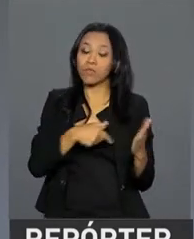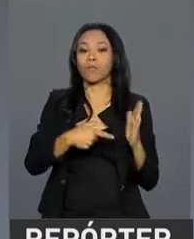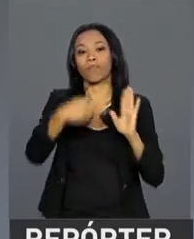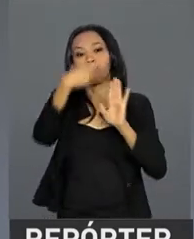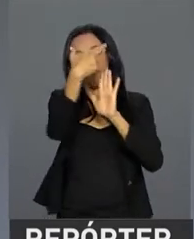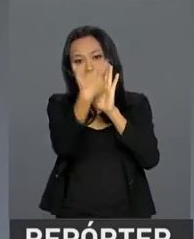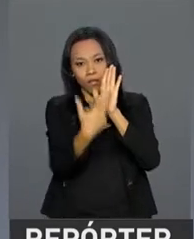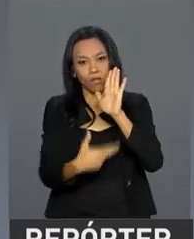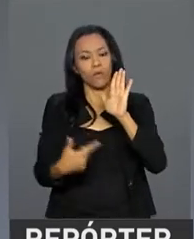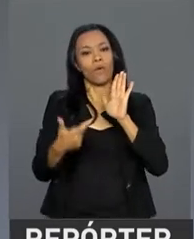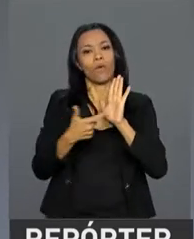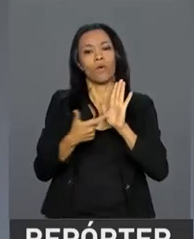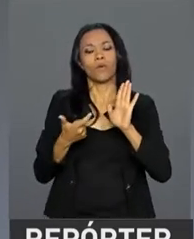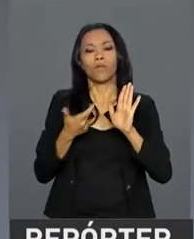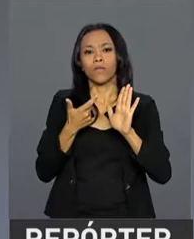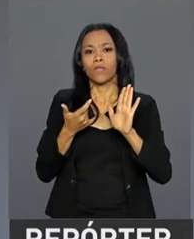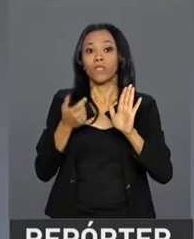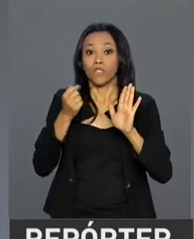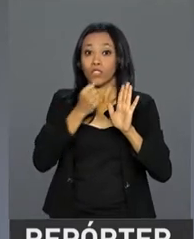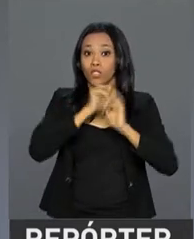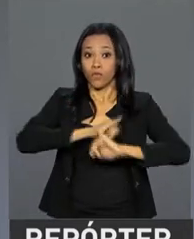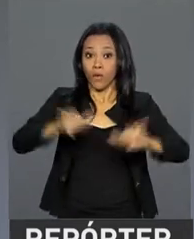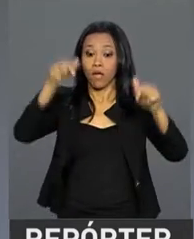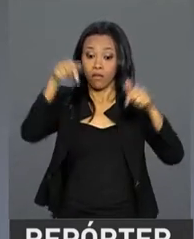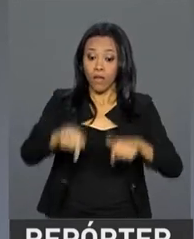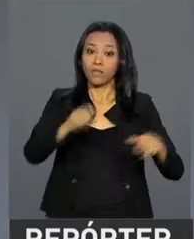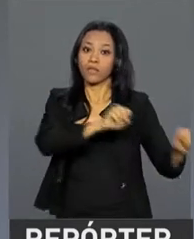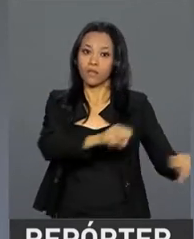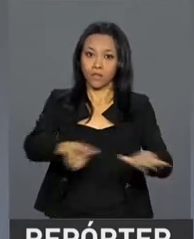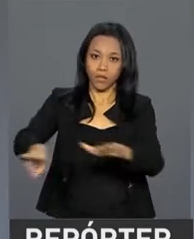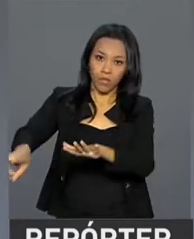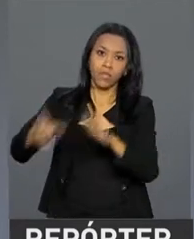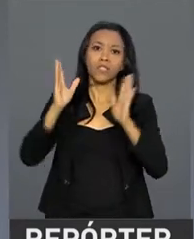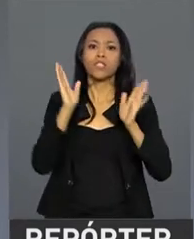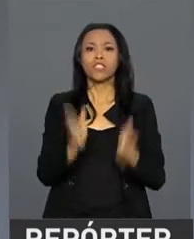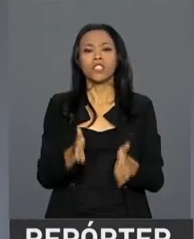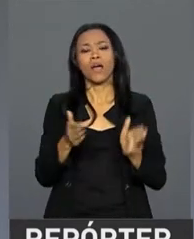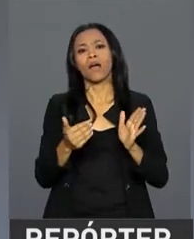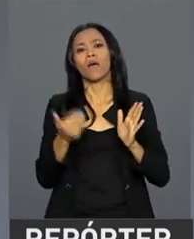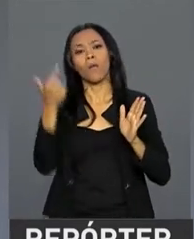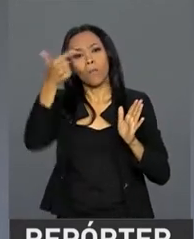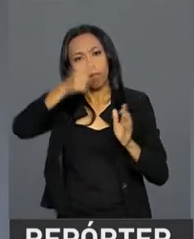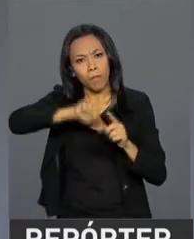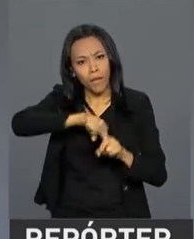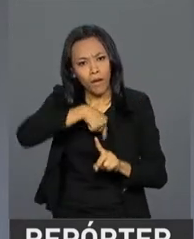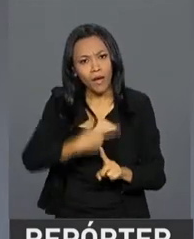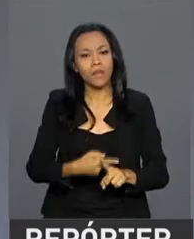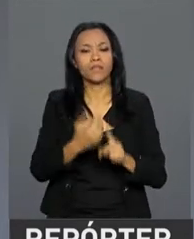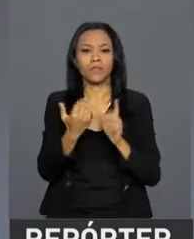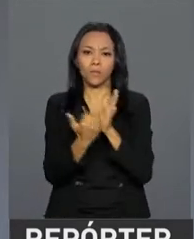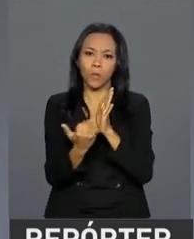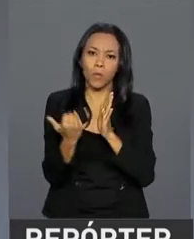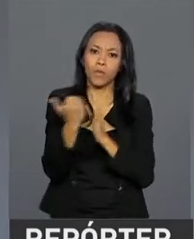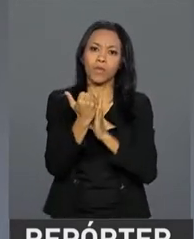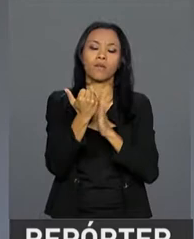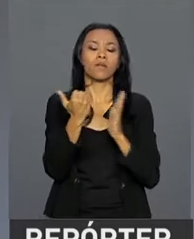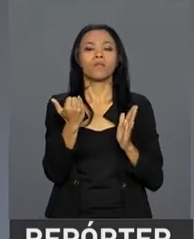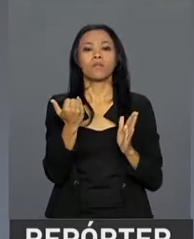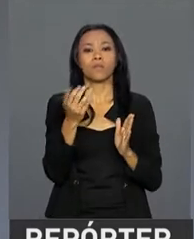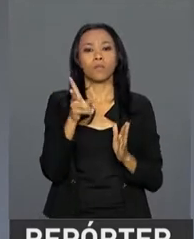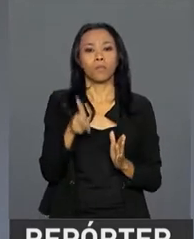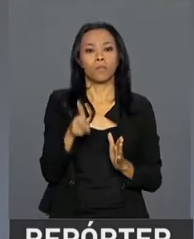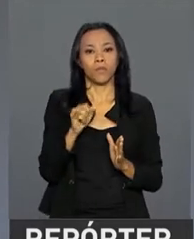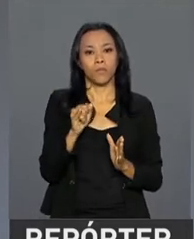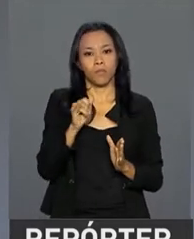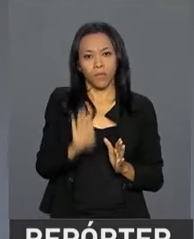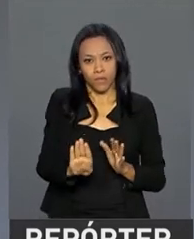Nesse mesmo boletim Focus, divulgado essa semana, foi revisado para cima, mais uma vez, a projeção de crescimento do PIB